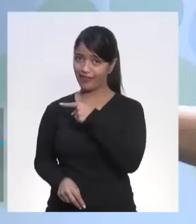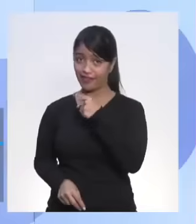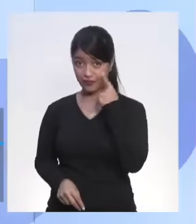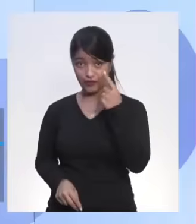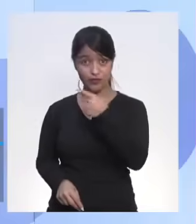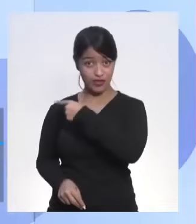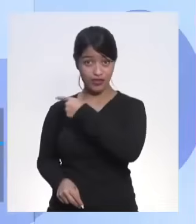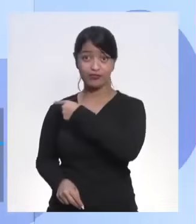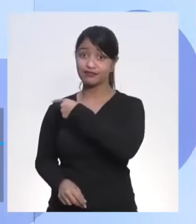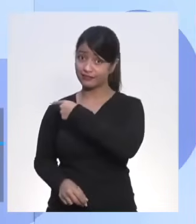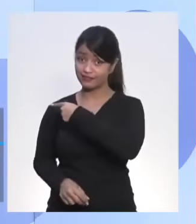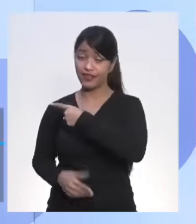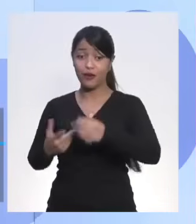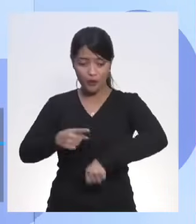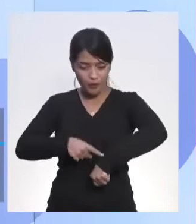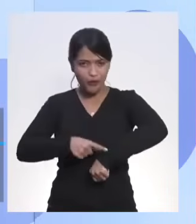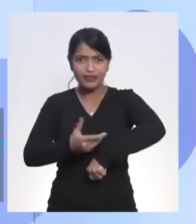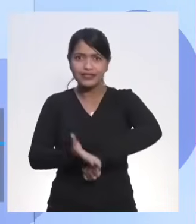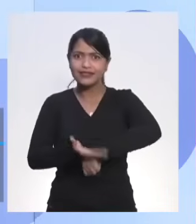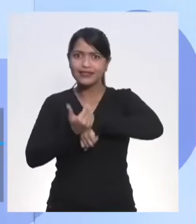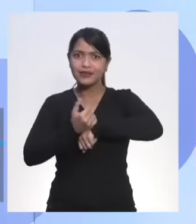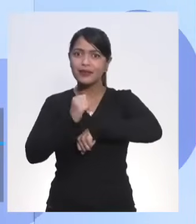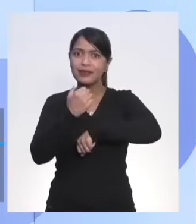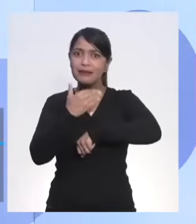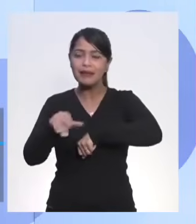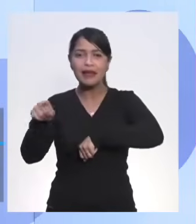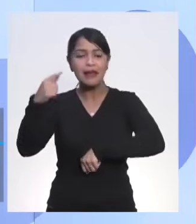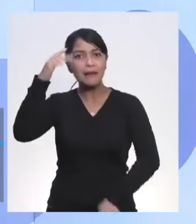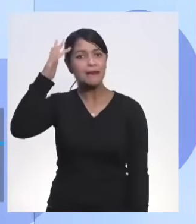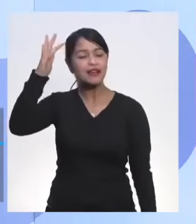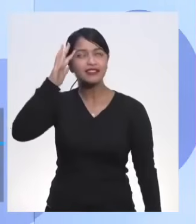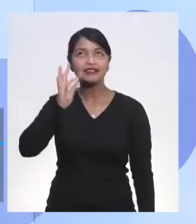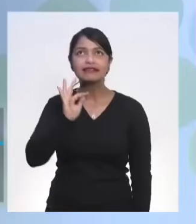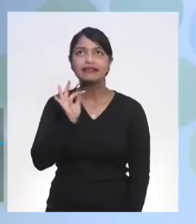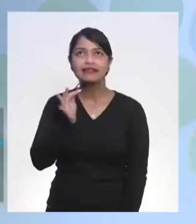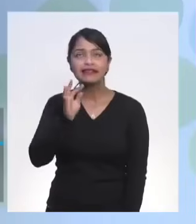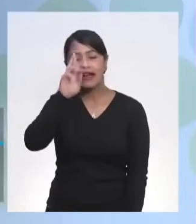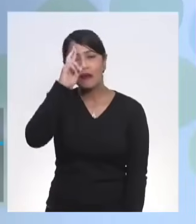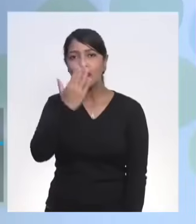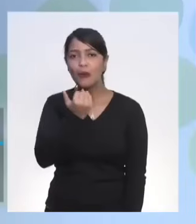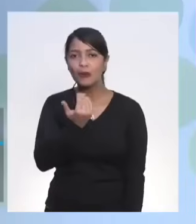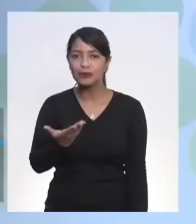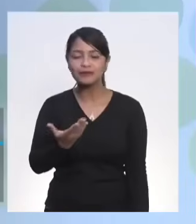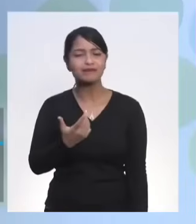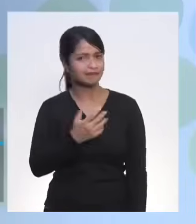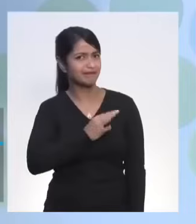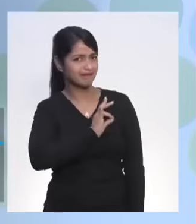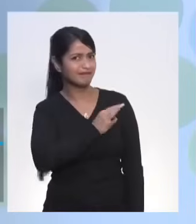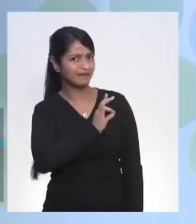Né? Isso porque são 8h30 da manhã, ele já está pensando no almoço. Com certeza, eu tenho certeza aí.